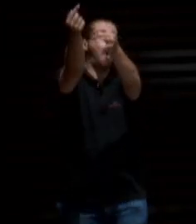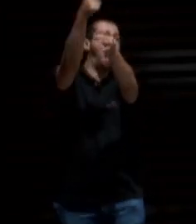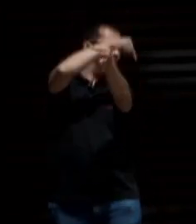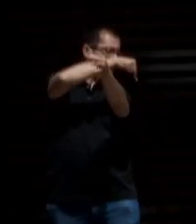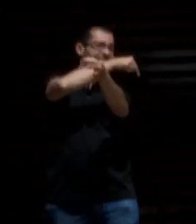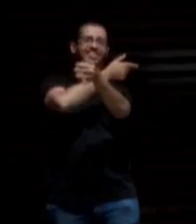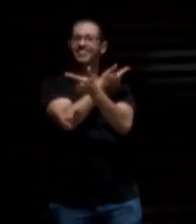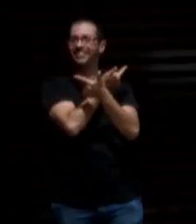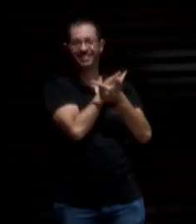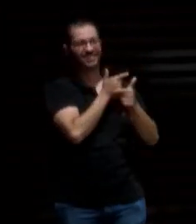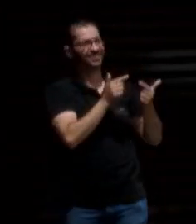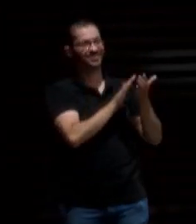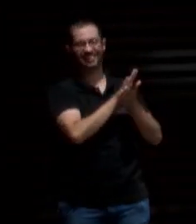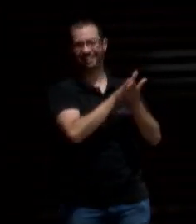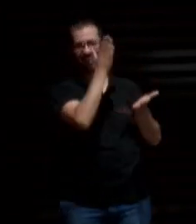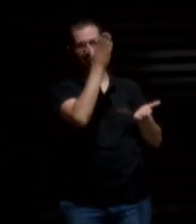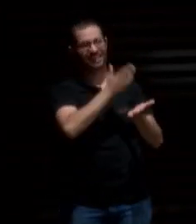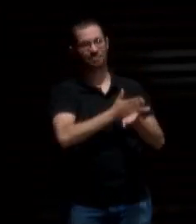Nada.